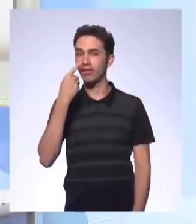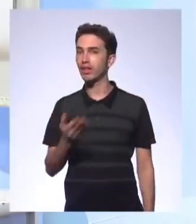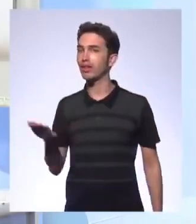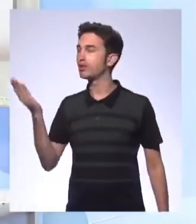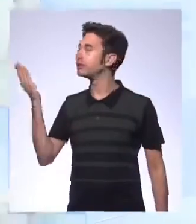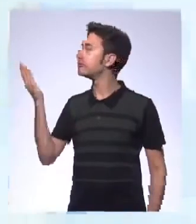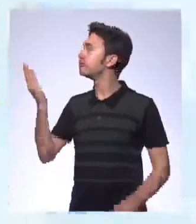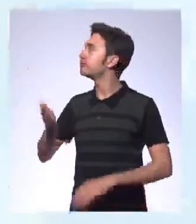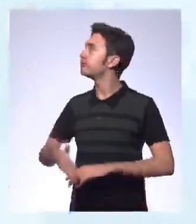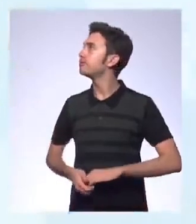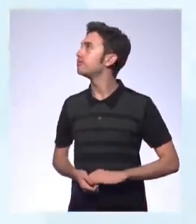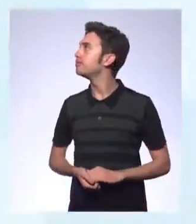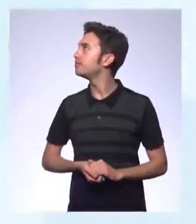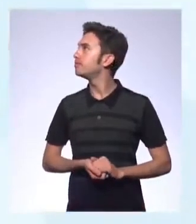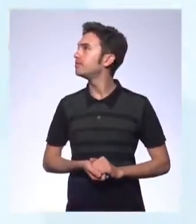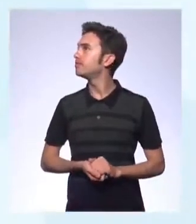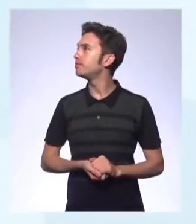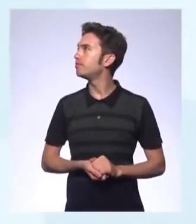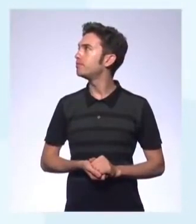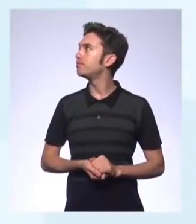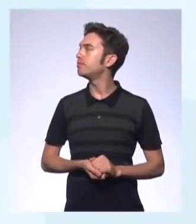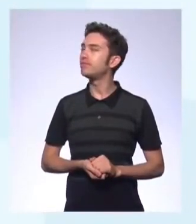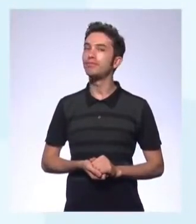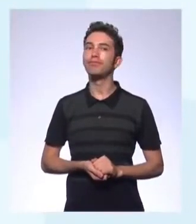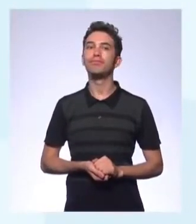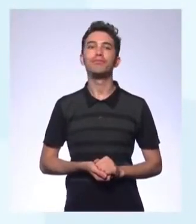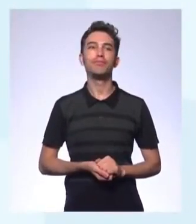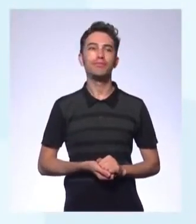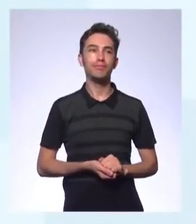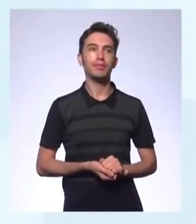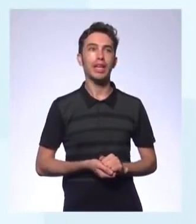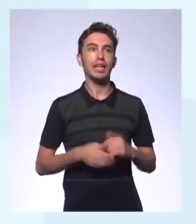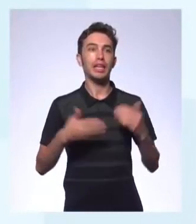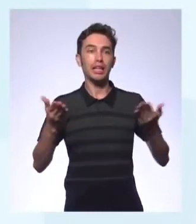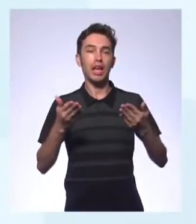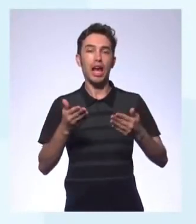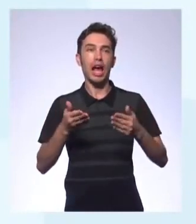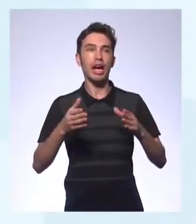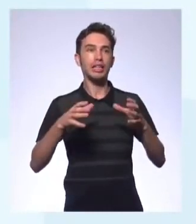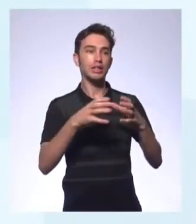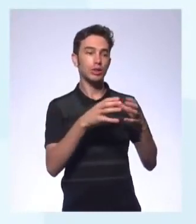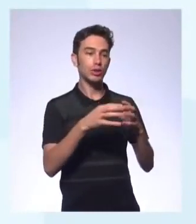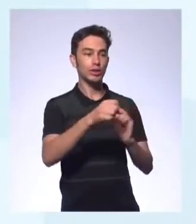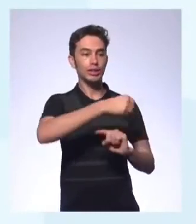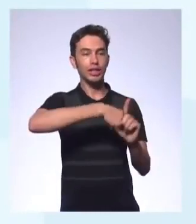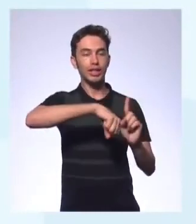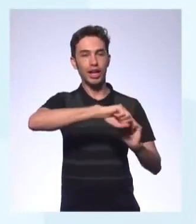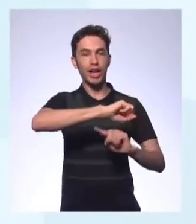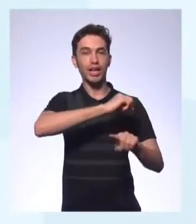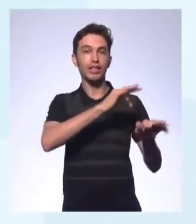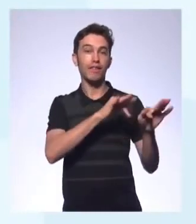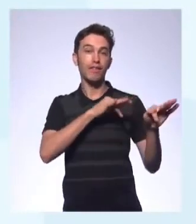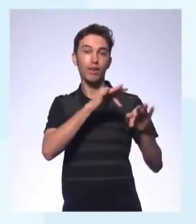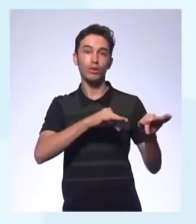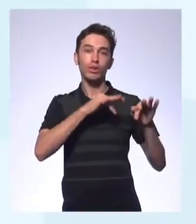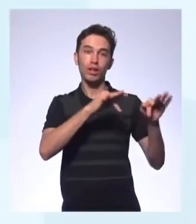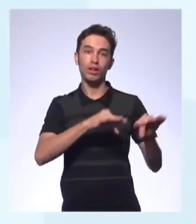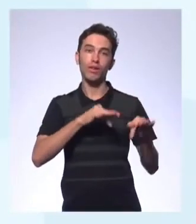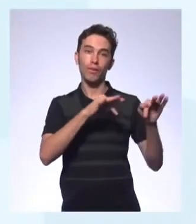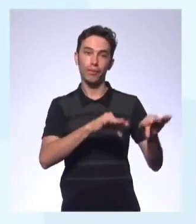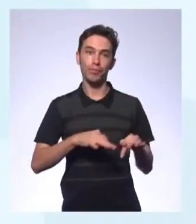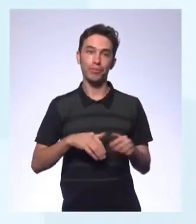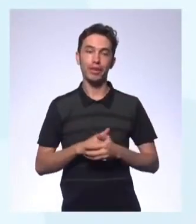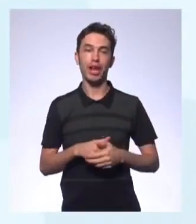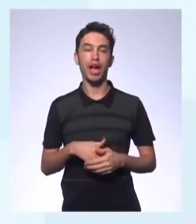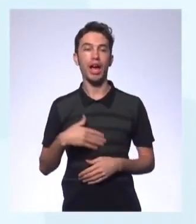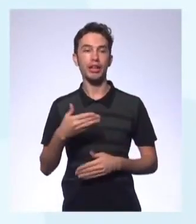lá, pessoal. Na tela para vocês, a sociedade feudal. Agora sim, nós vamos entrar nesse contexto do feudalismo. Então, está